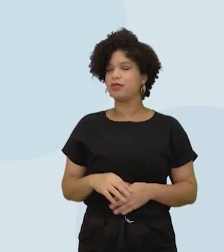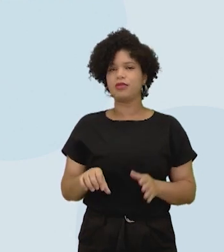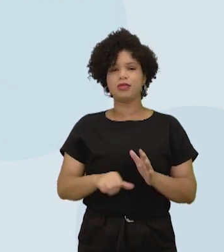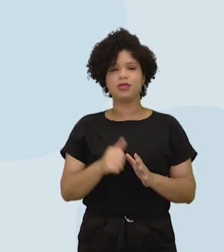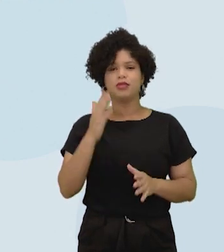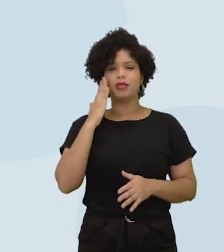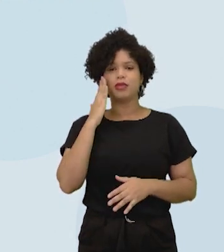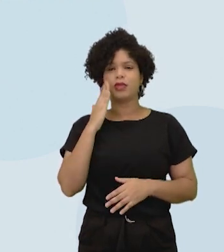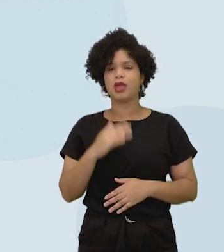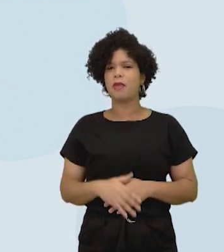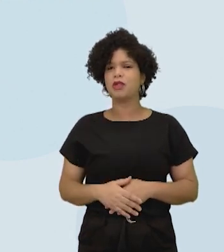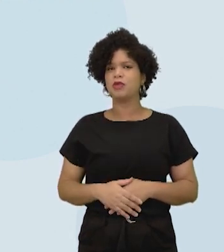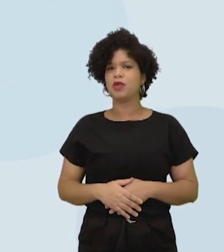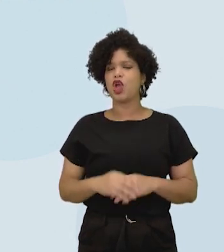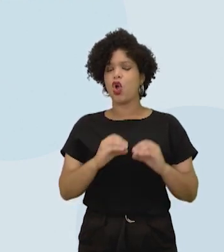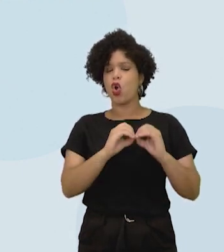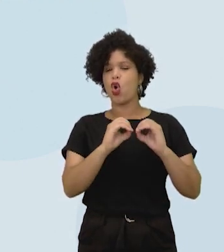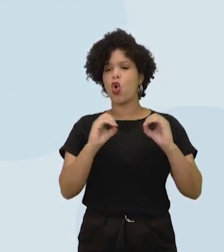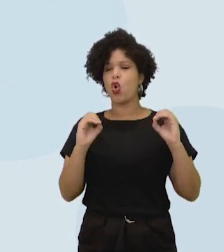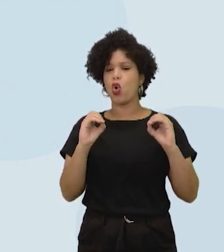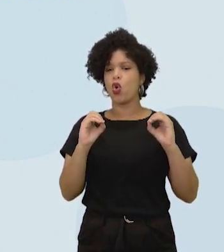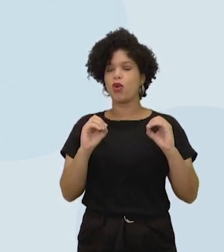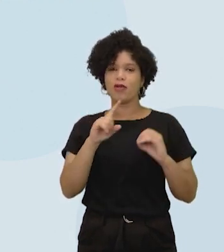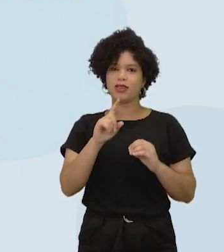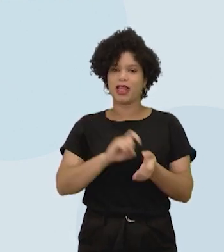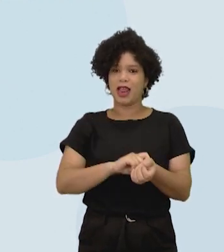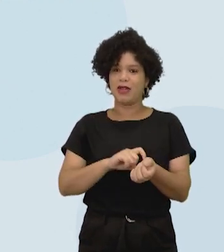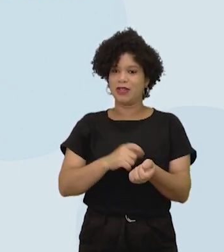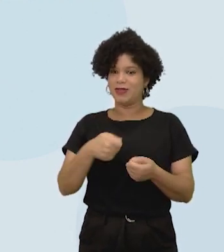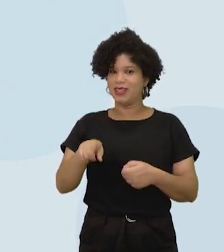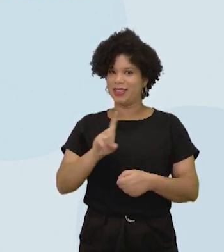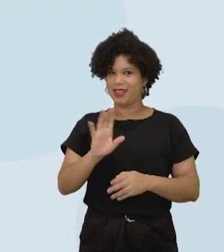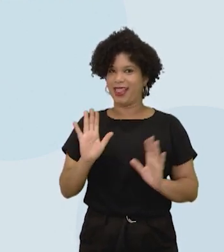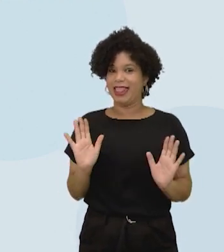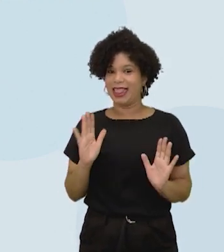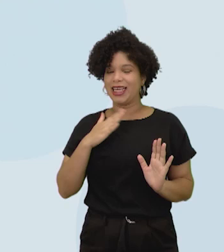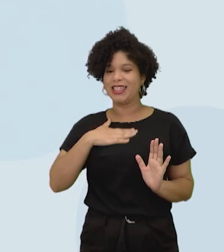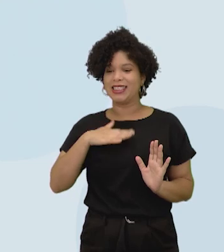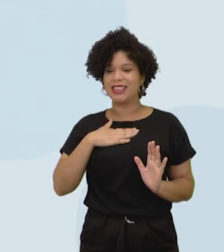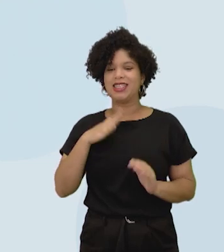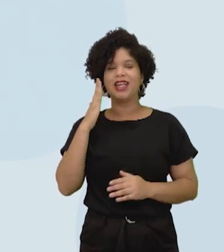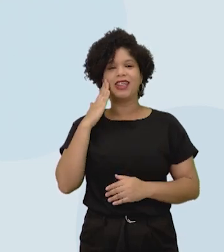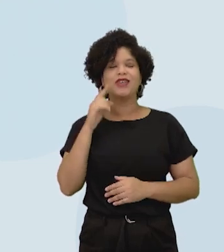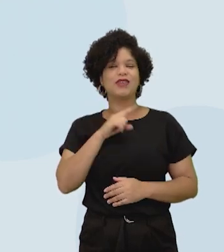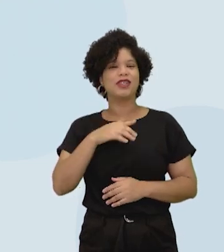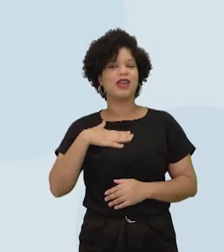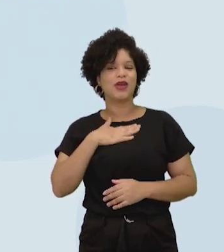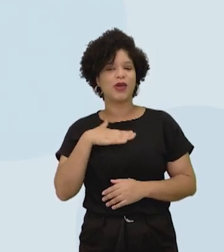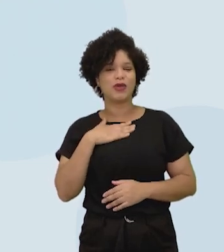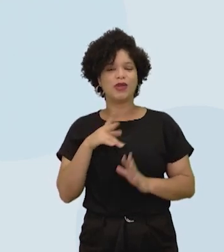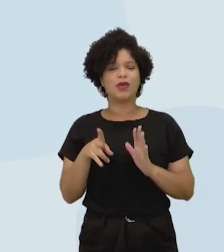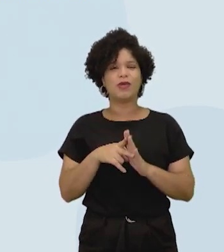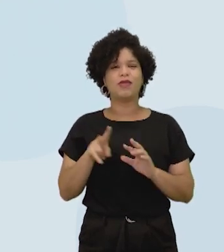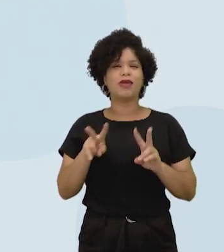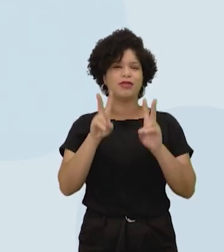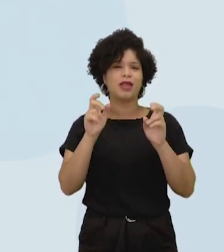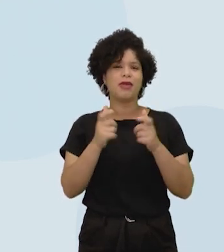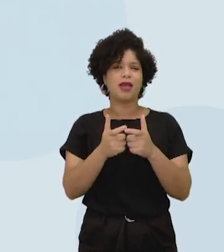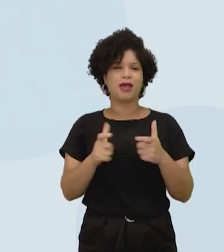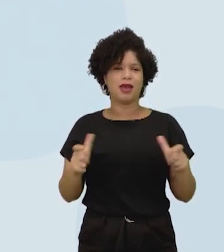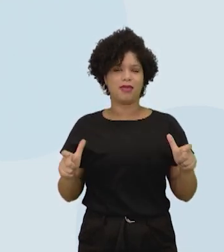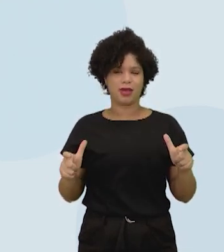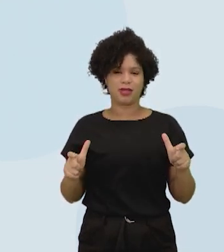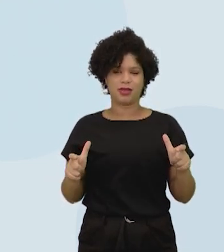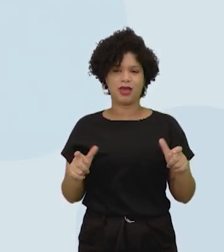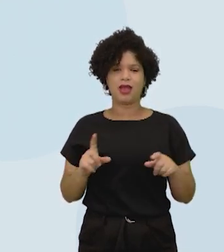orações coordenadas? Espero que os professores não fiquem muito nervosos agora. Eu sei que todo mundo gosta de falar de gramática, mas é que